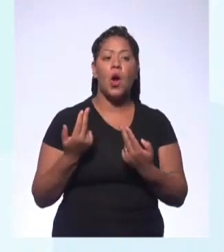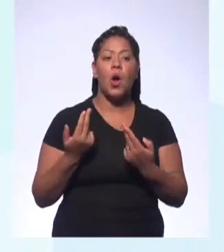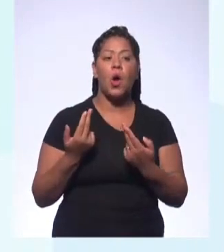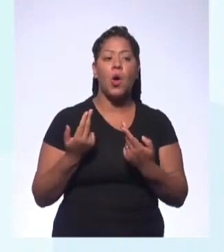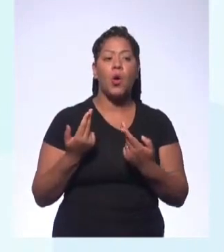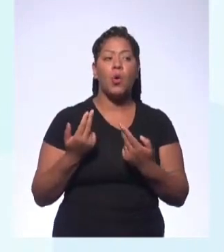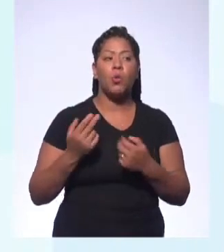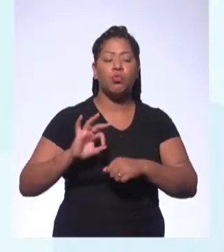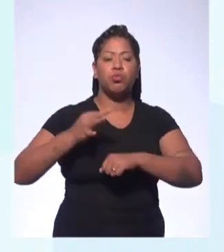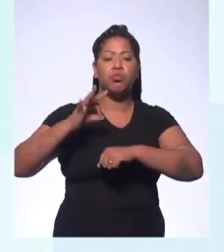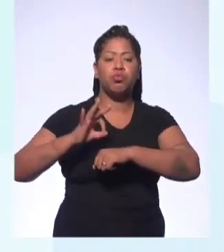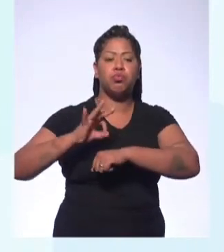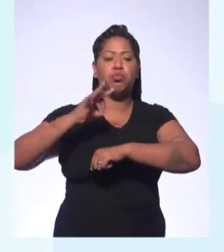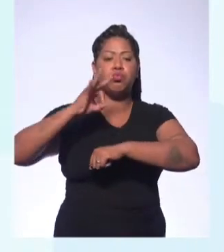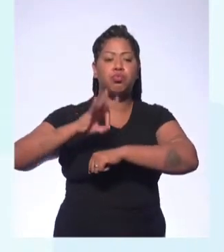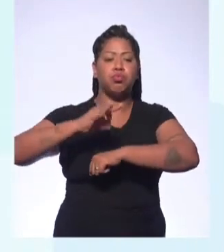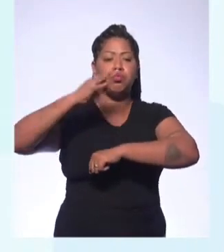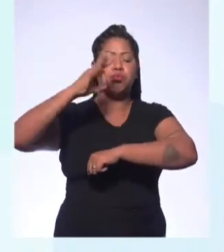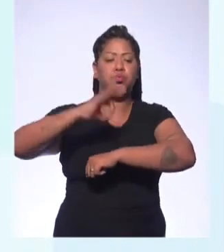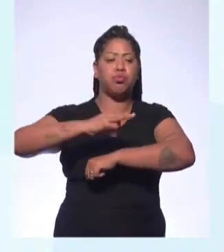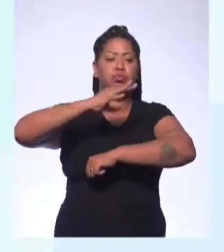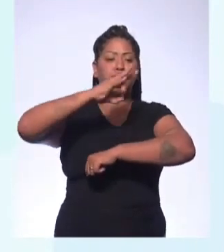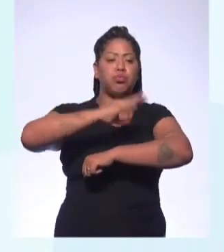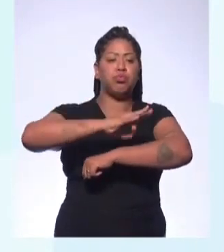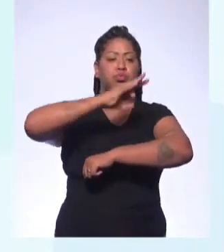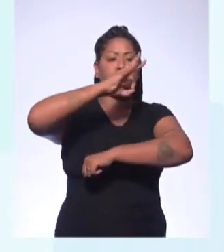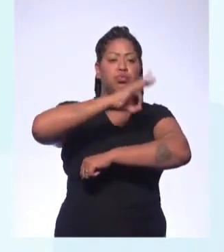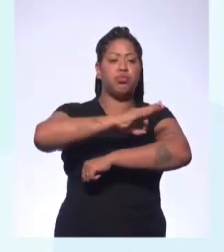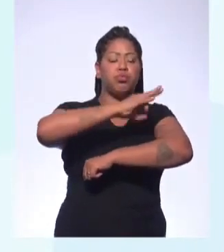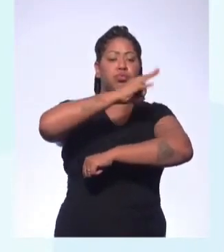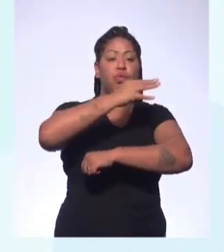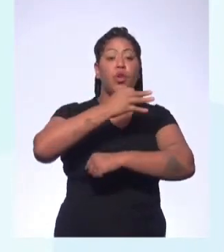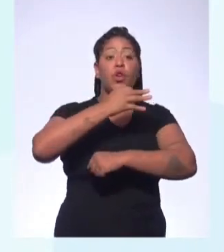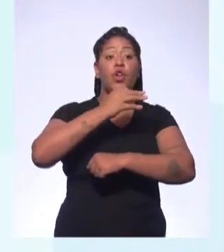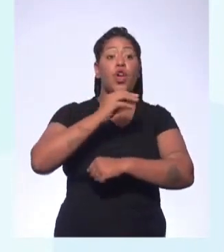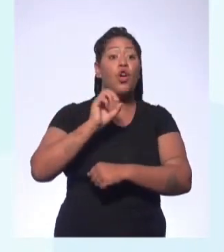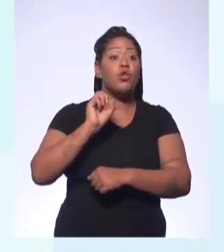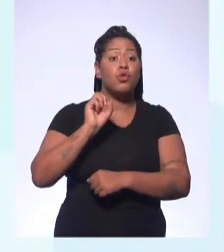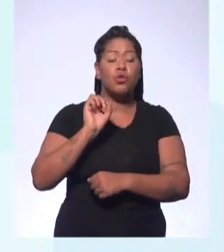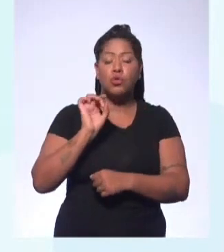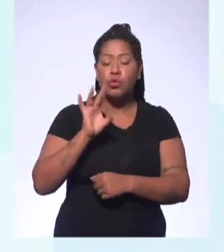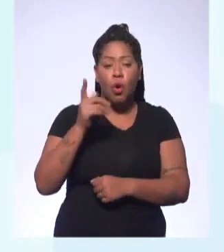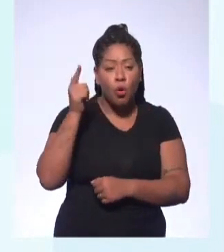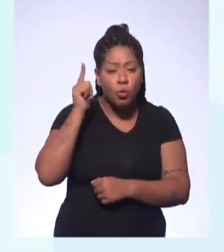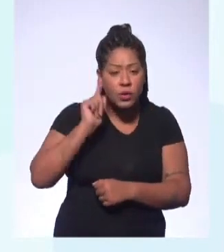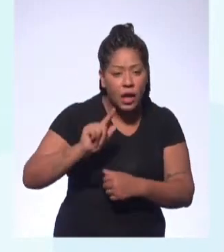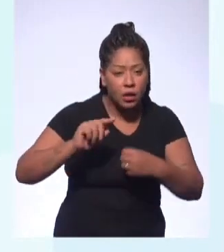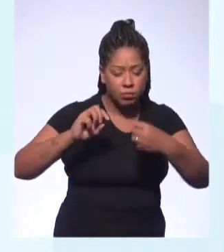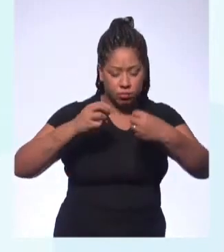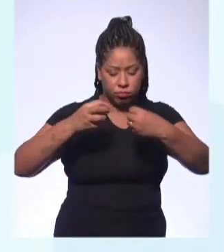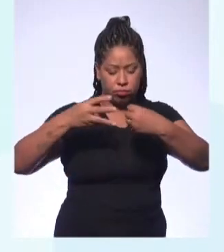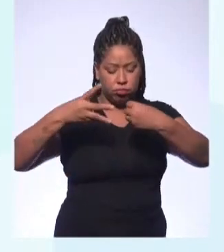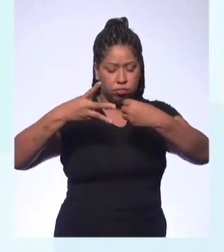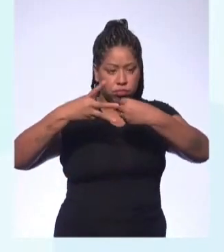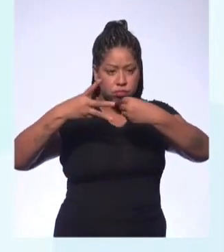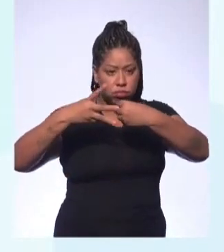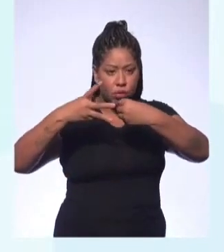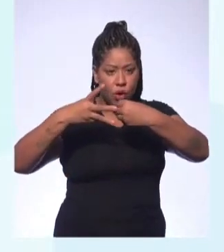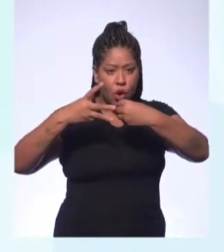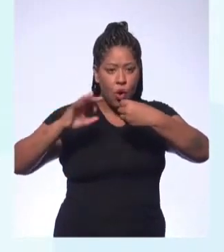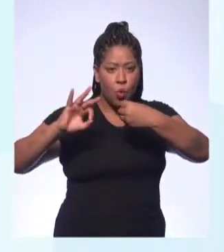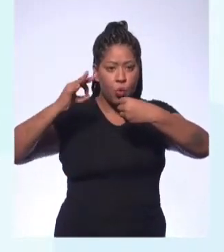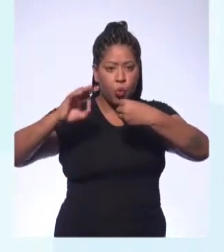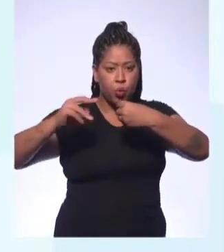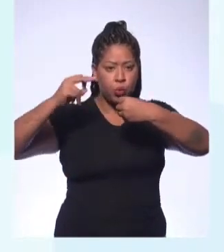só vai agir como ser vivo quando ele conseguir invadir uma célula. Se ele não conseguir invadir uma célula, ele